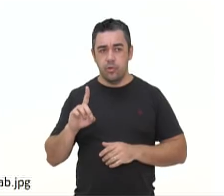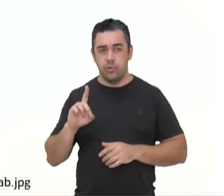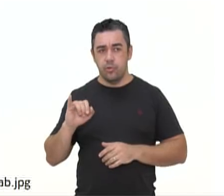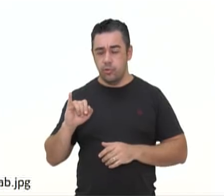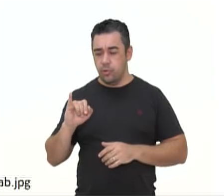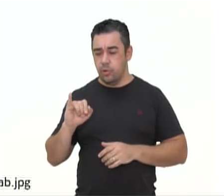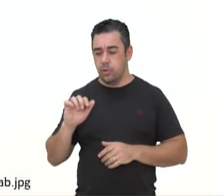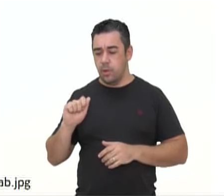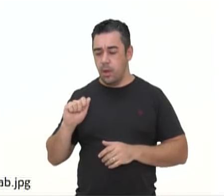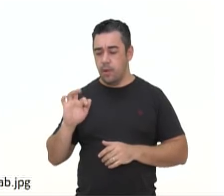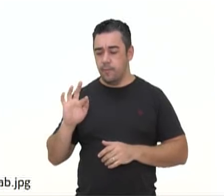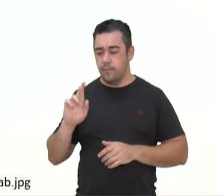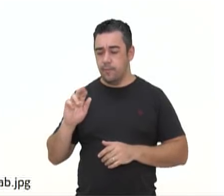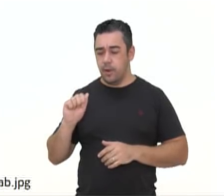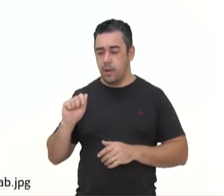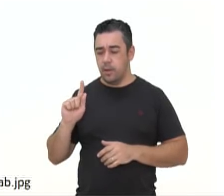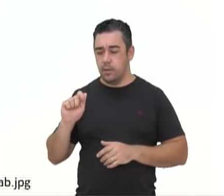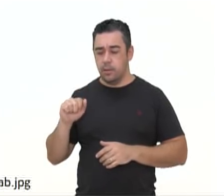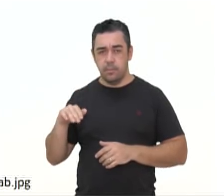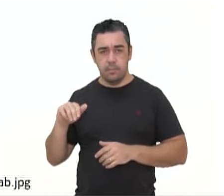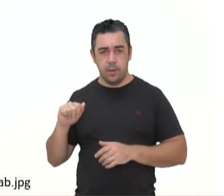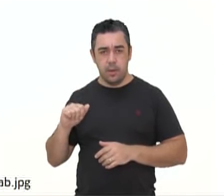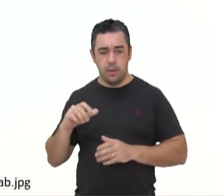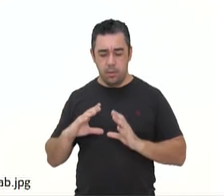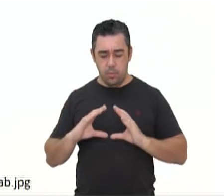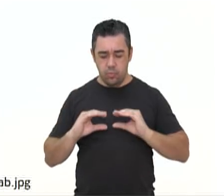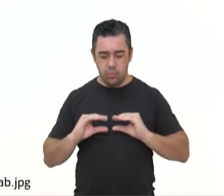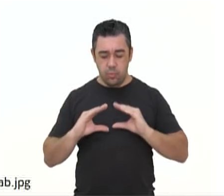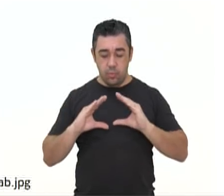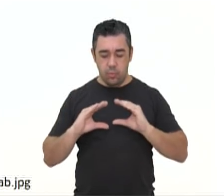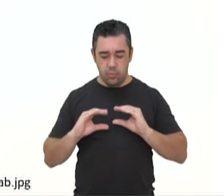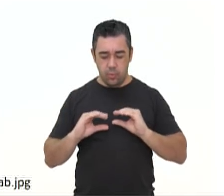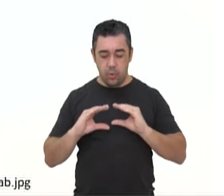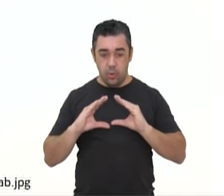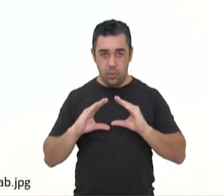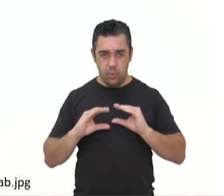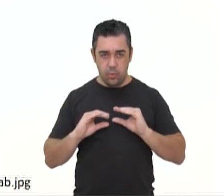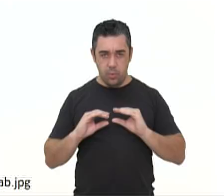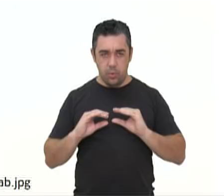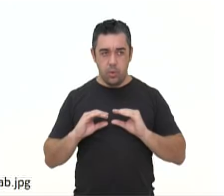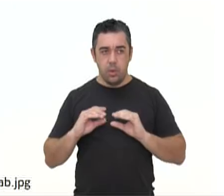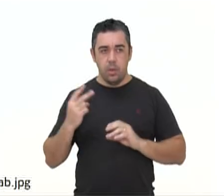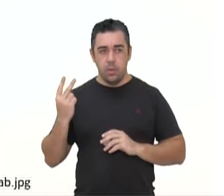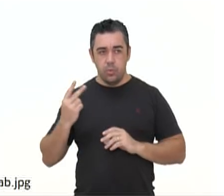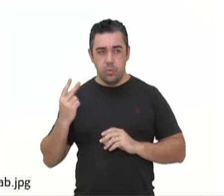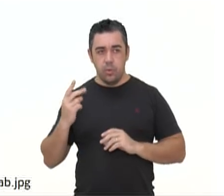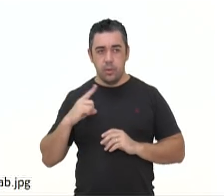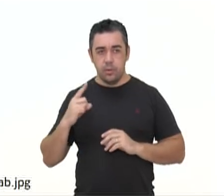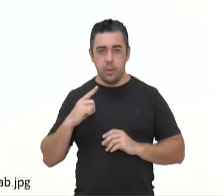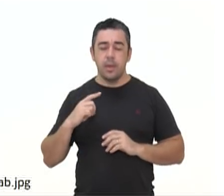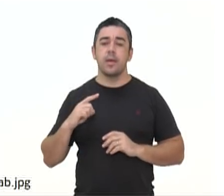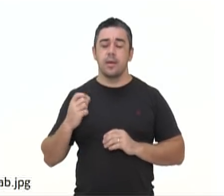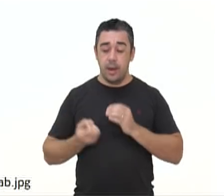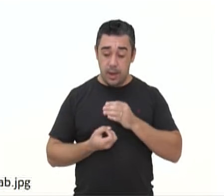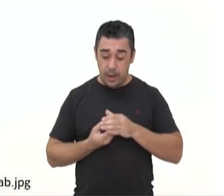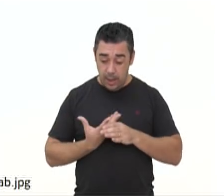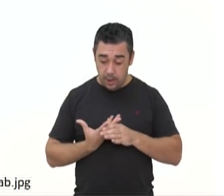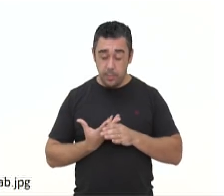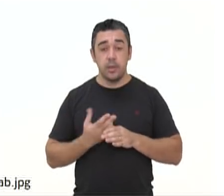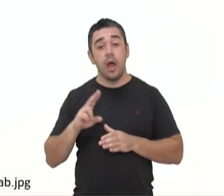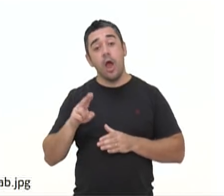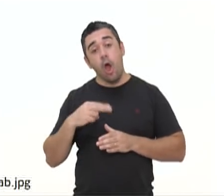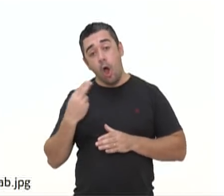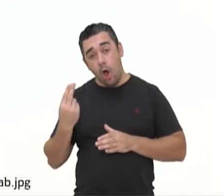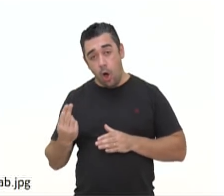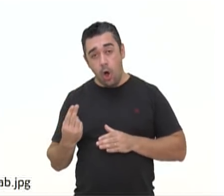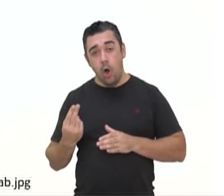gente fala de diafragma. E a segunda é a lâmpada ou um espelho. Também tem microscópios que tem um espelho que vai